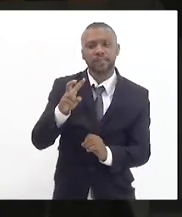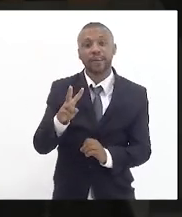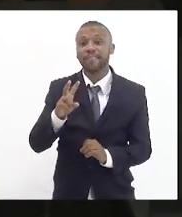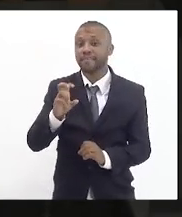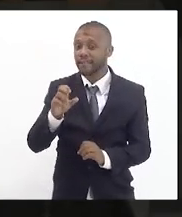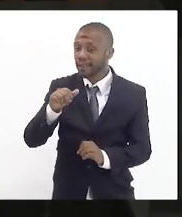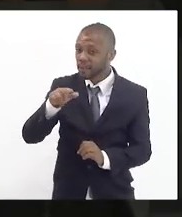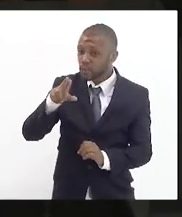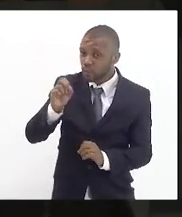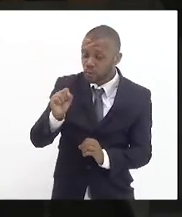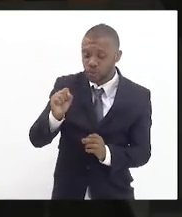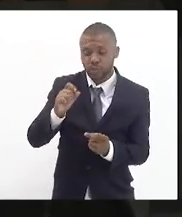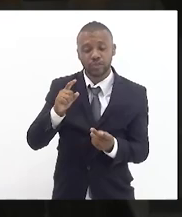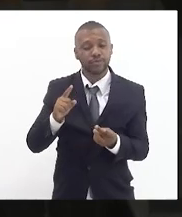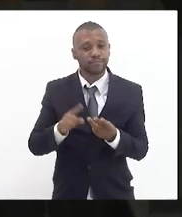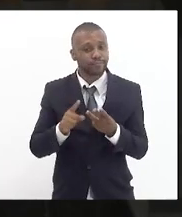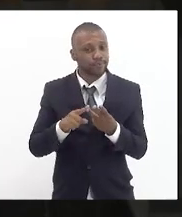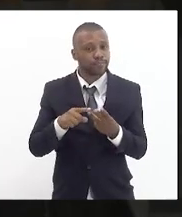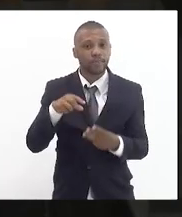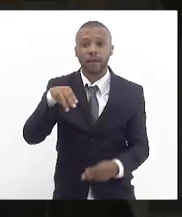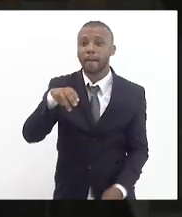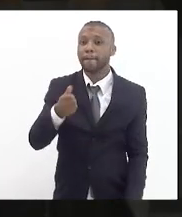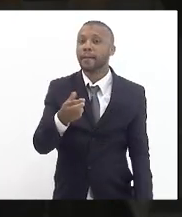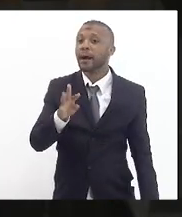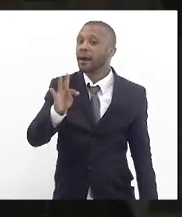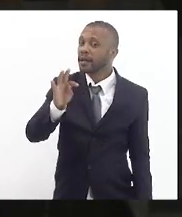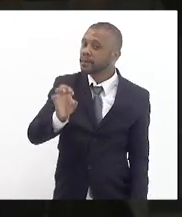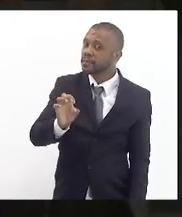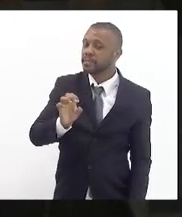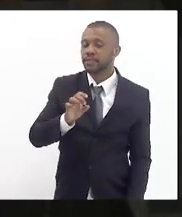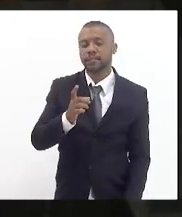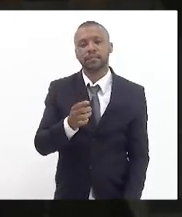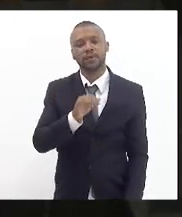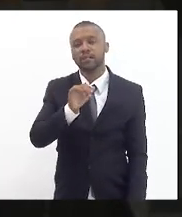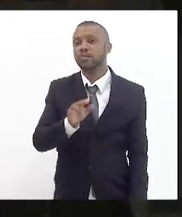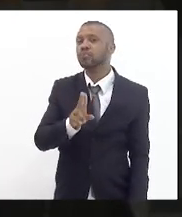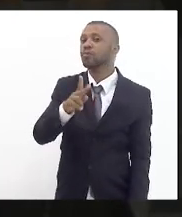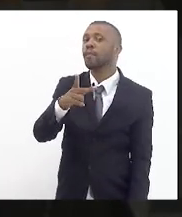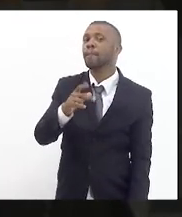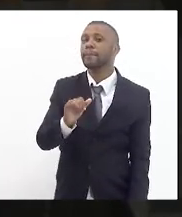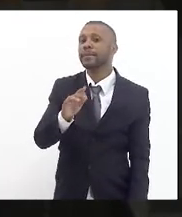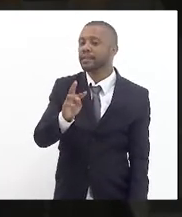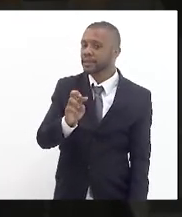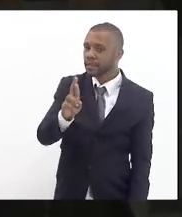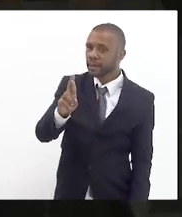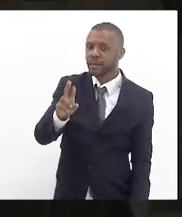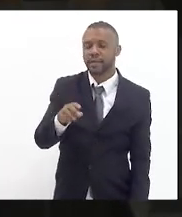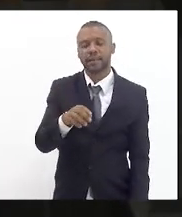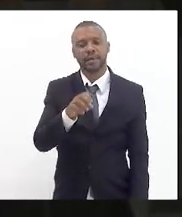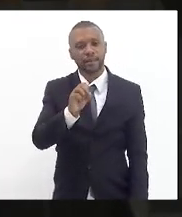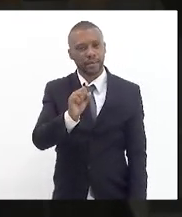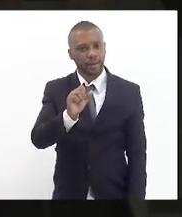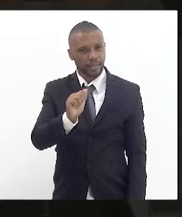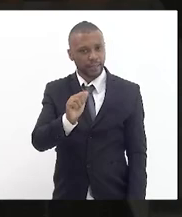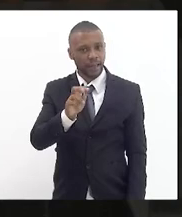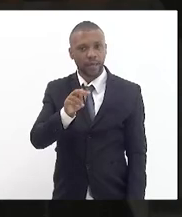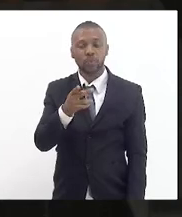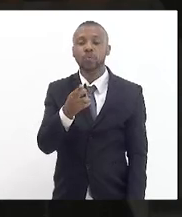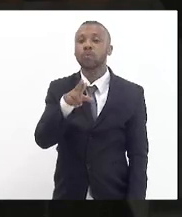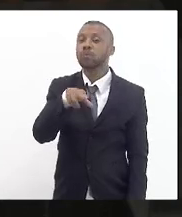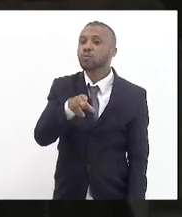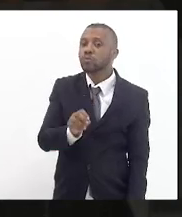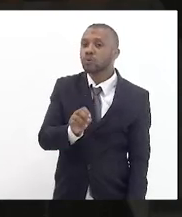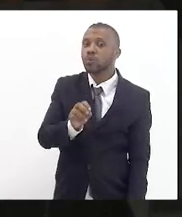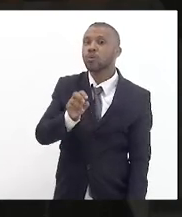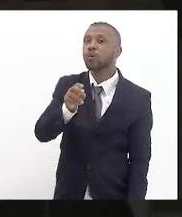em Marte de Júpiter Saturno Urano senhora